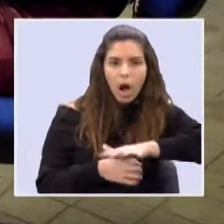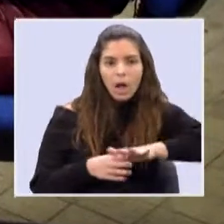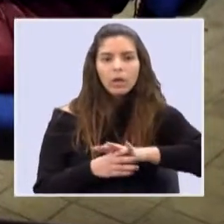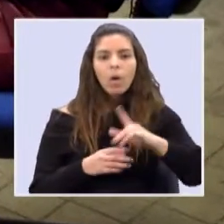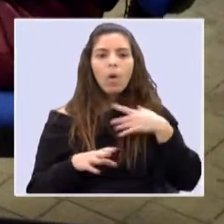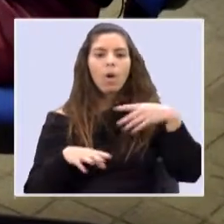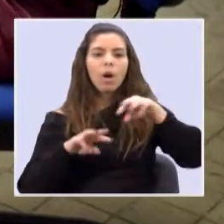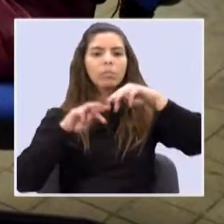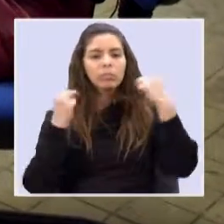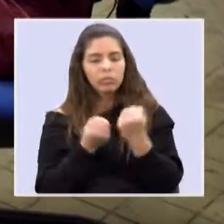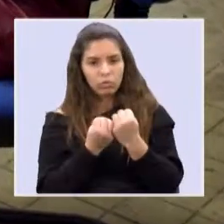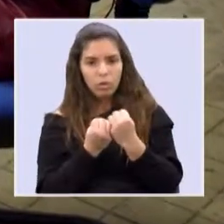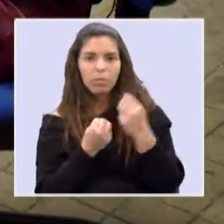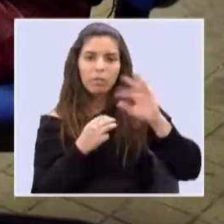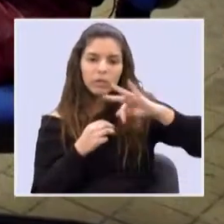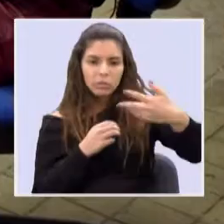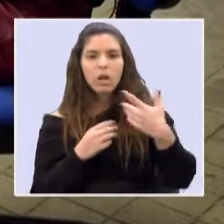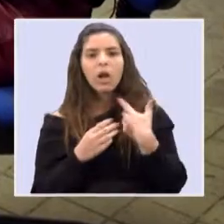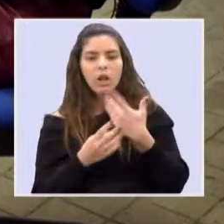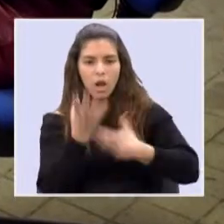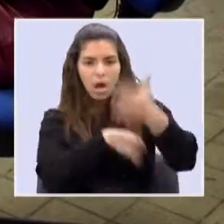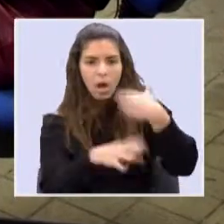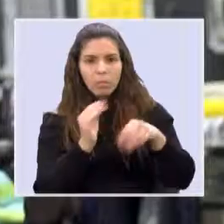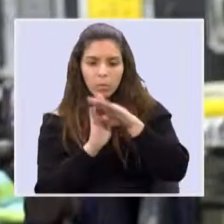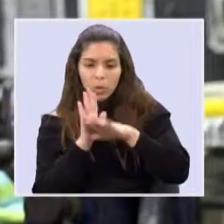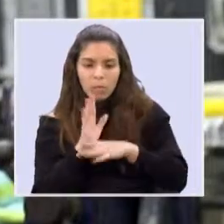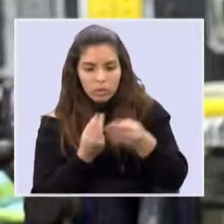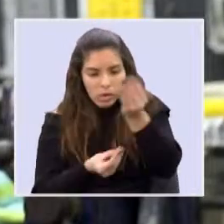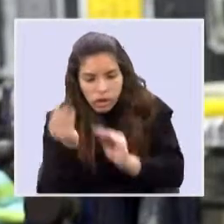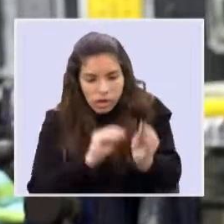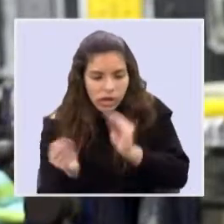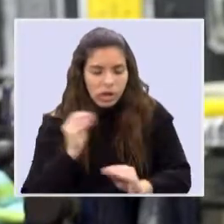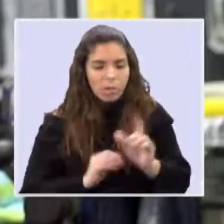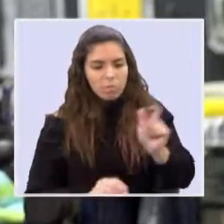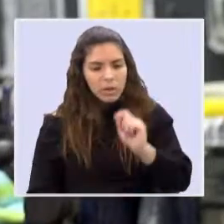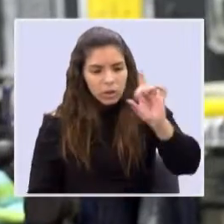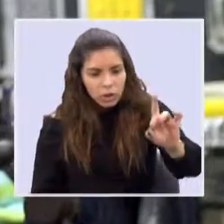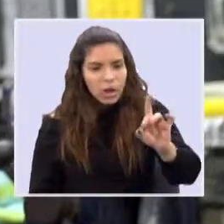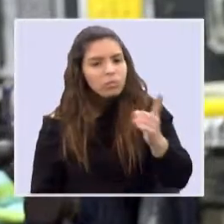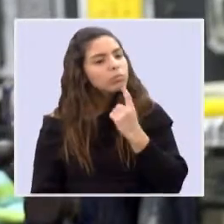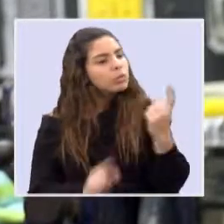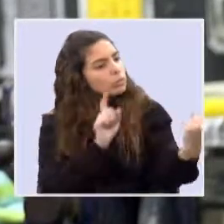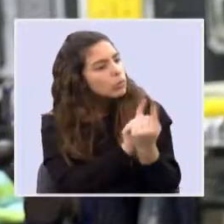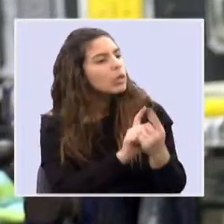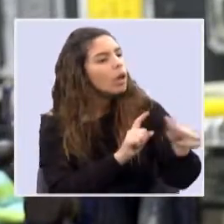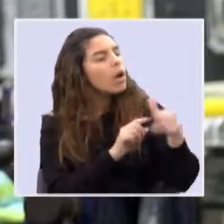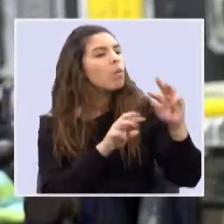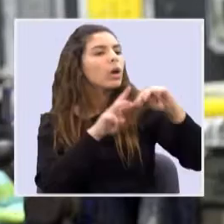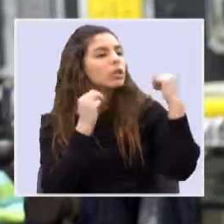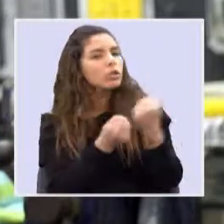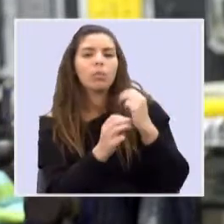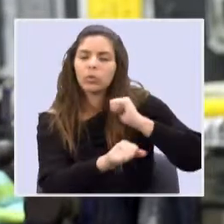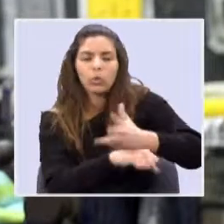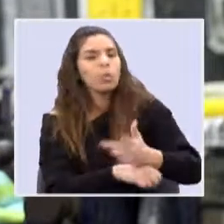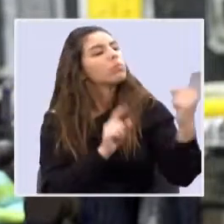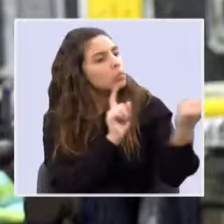ia a um workshop no fim de semana, aprendia a programar e nós, eventualmente, sei lá, 6 meses depois, voltávamos a encontrar essa pessoa num workshop